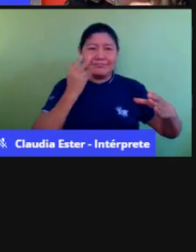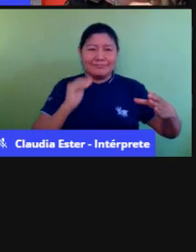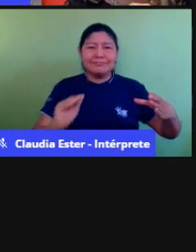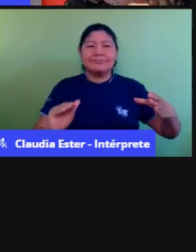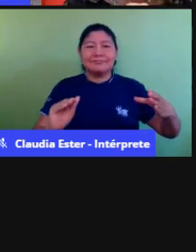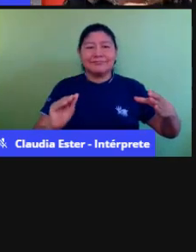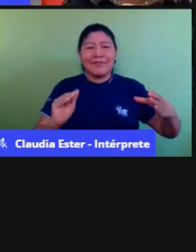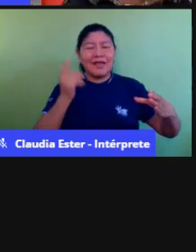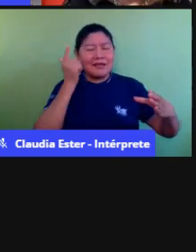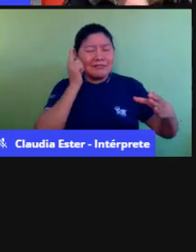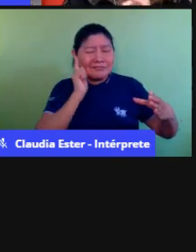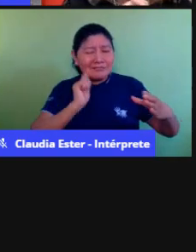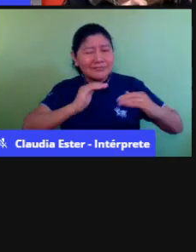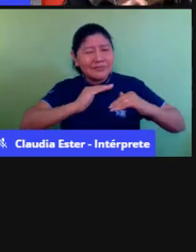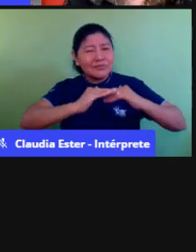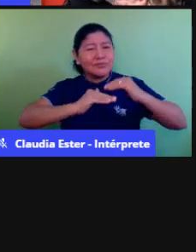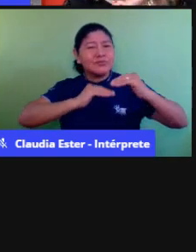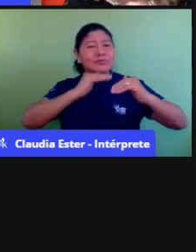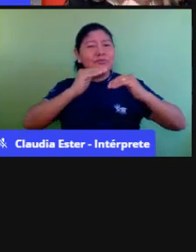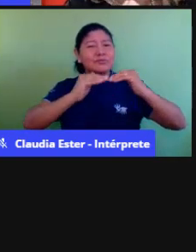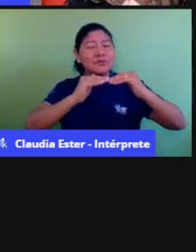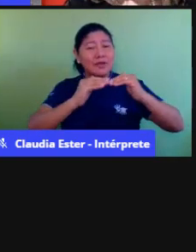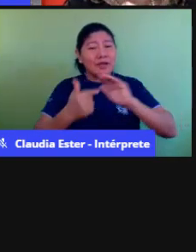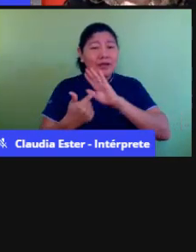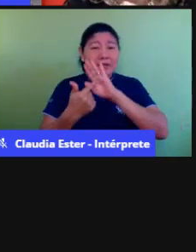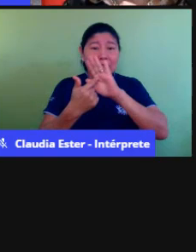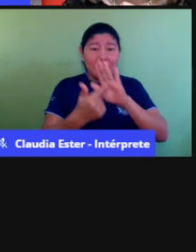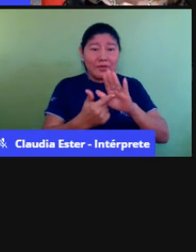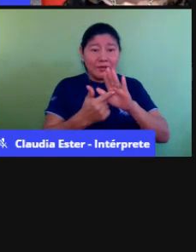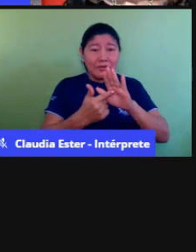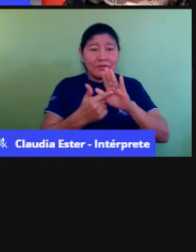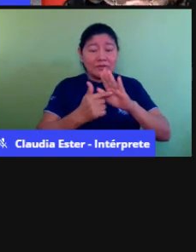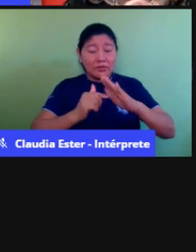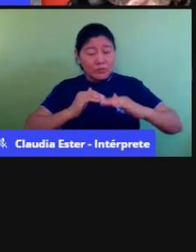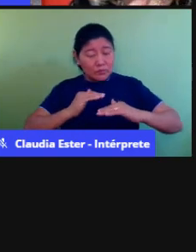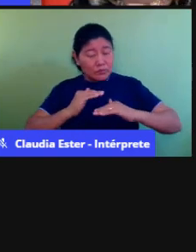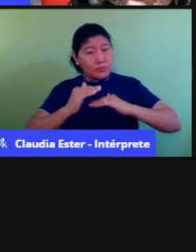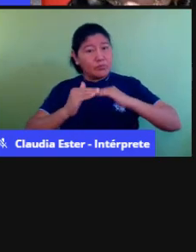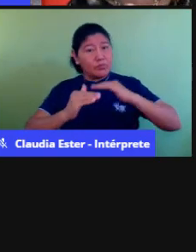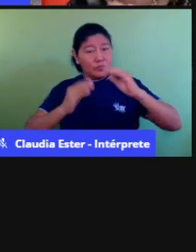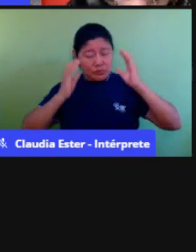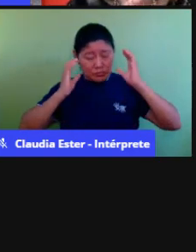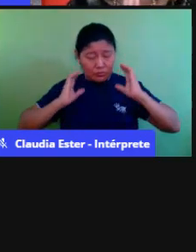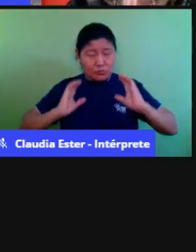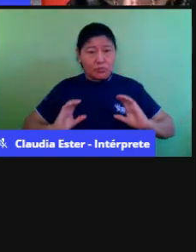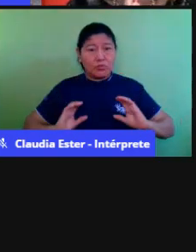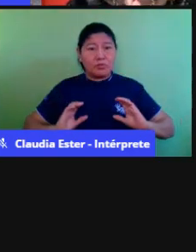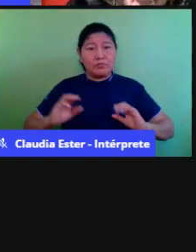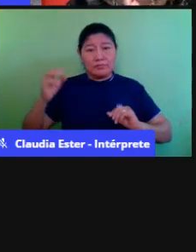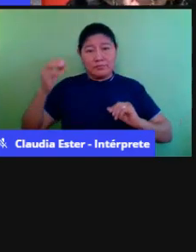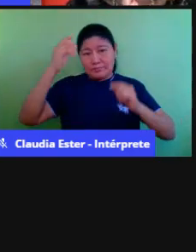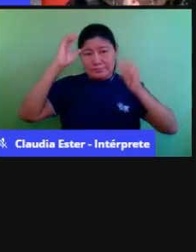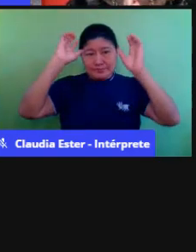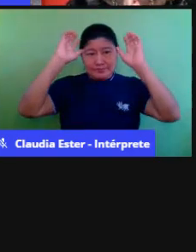Isso é necessário para a formação do corpo e da mente. Pode passar?